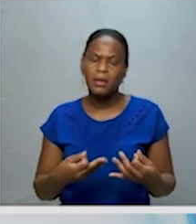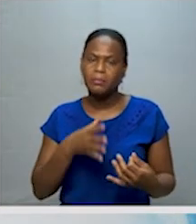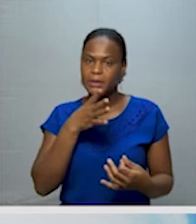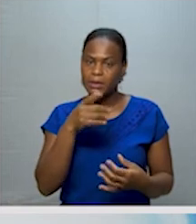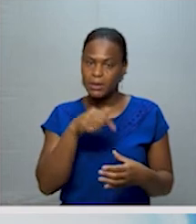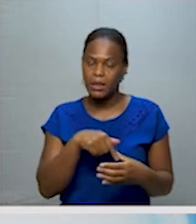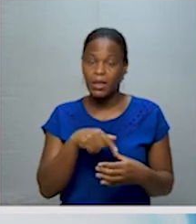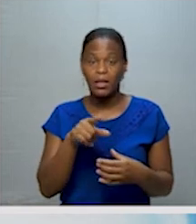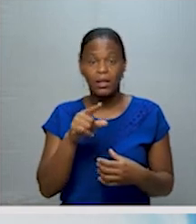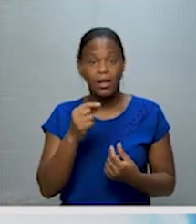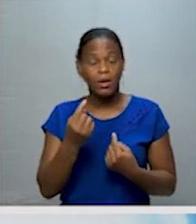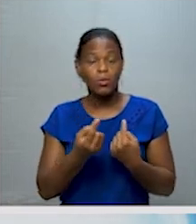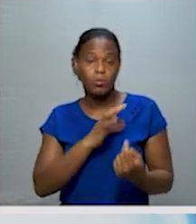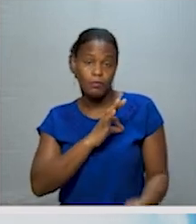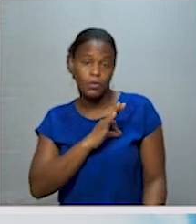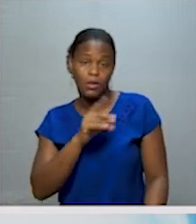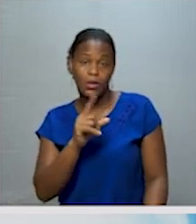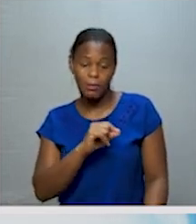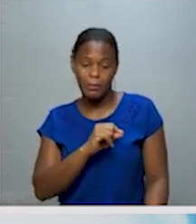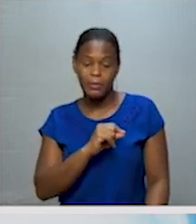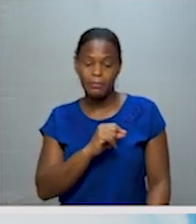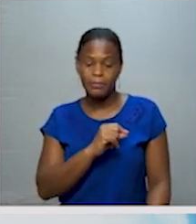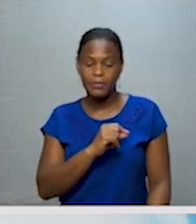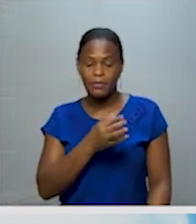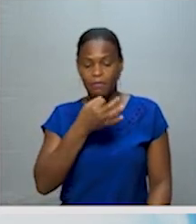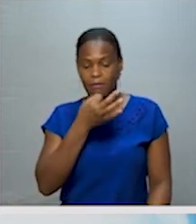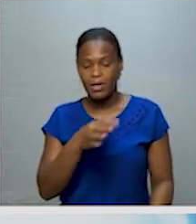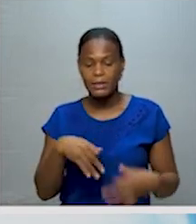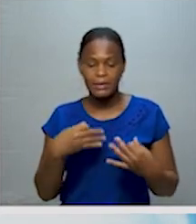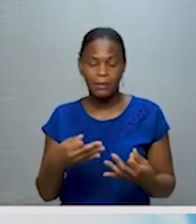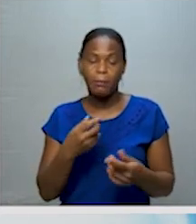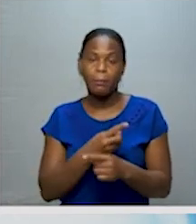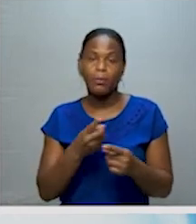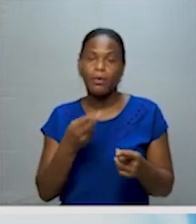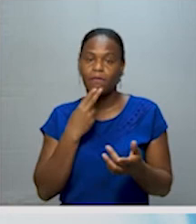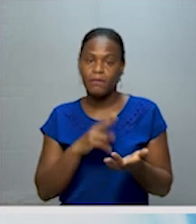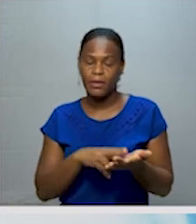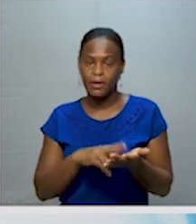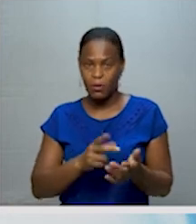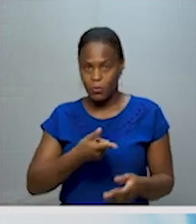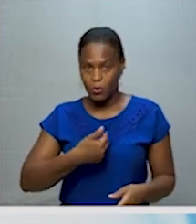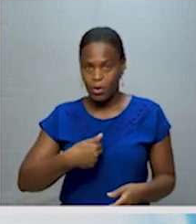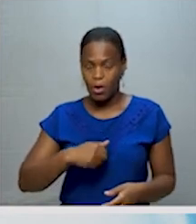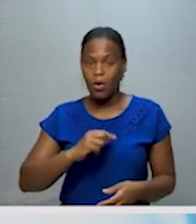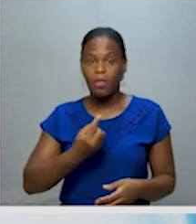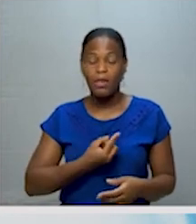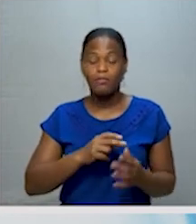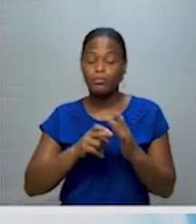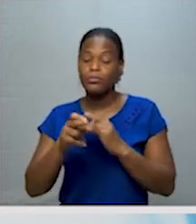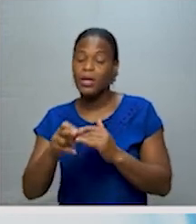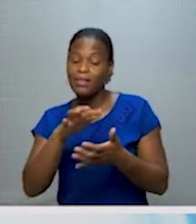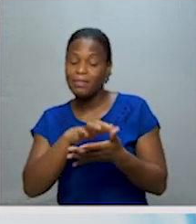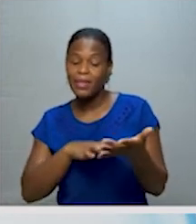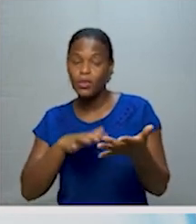referir aqui e que certamente os professores também referem sempre. Porque, na verdade, nós devemos ir aos